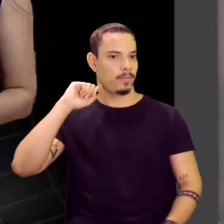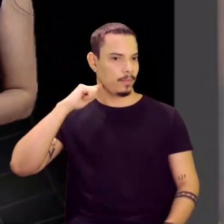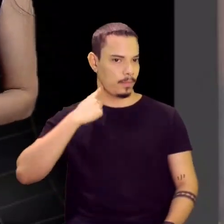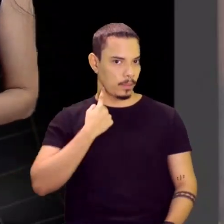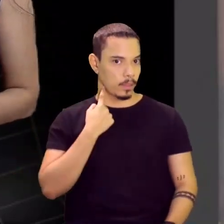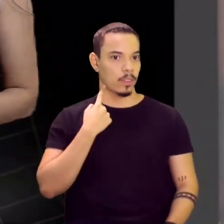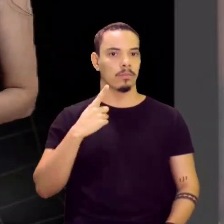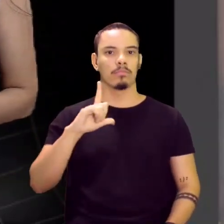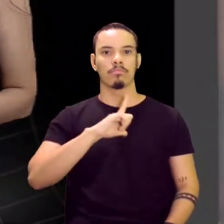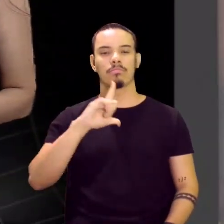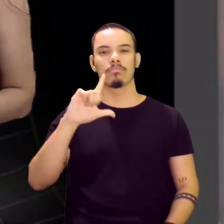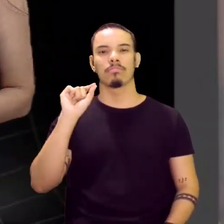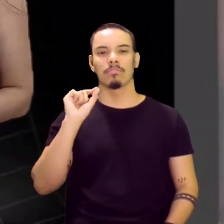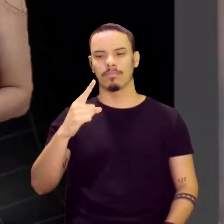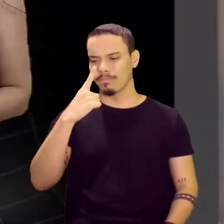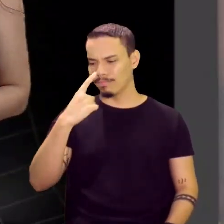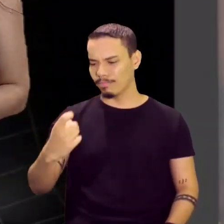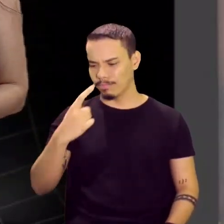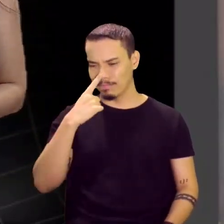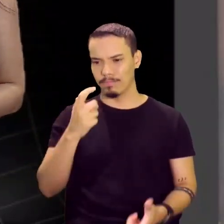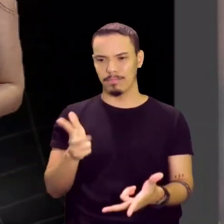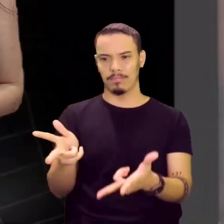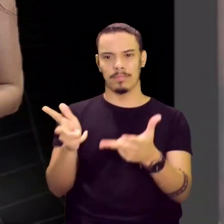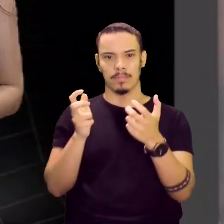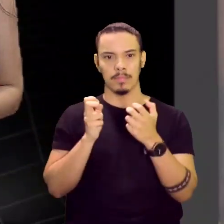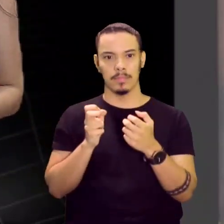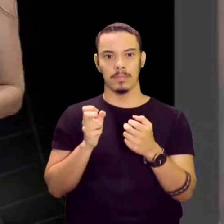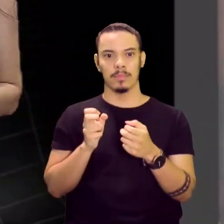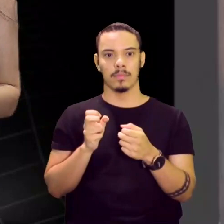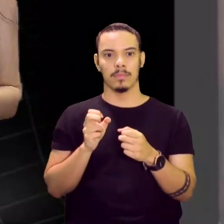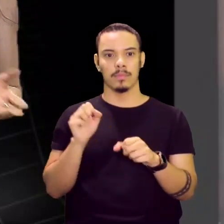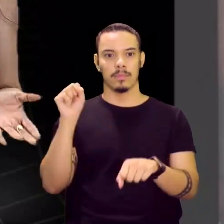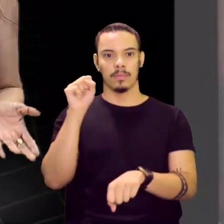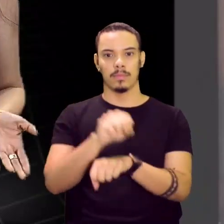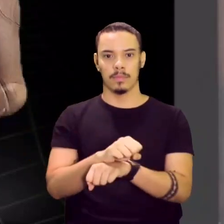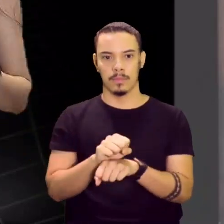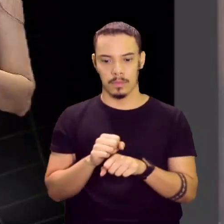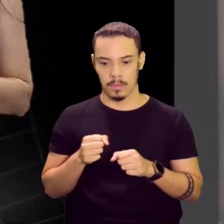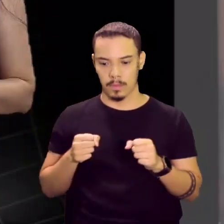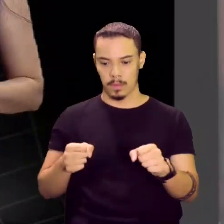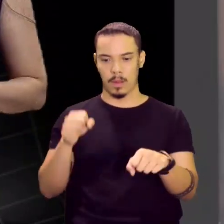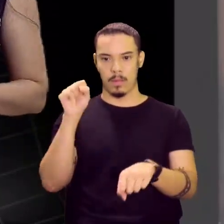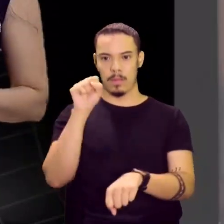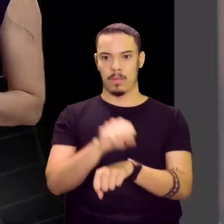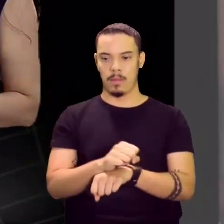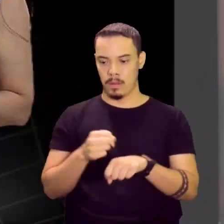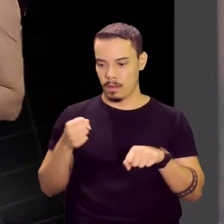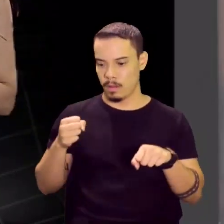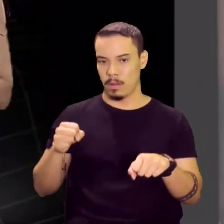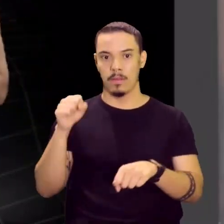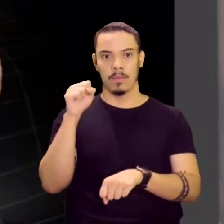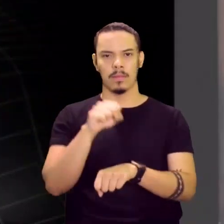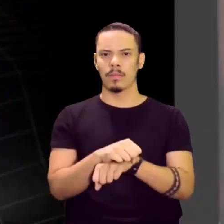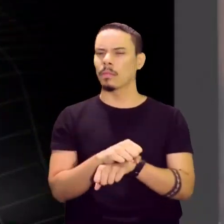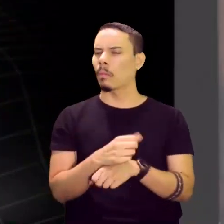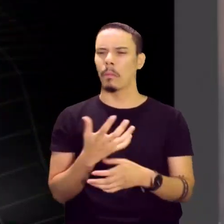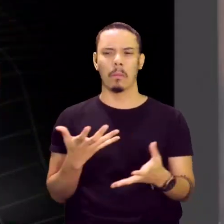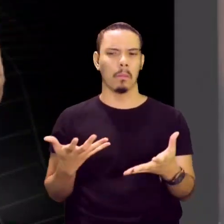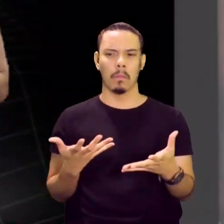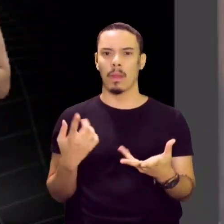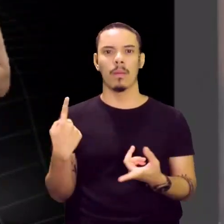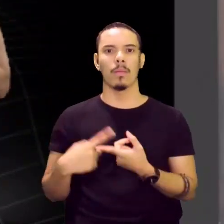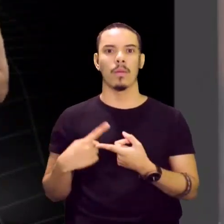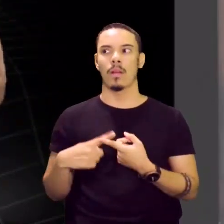na sua rua, você percebe que ele arranca, vai lá, para, arranca de novo Não é isso? E fica aquele negócio,